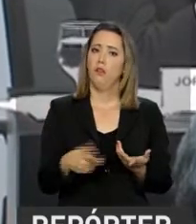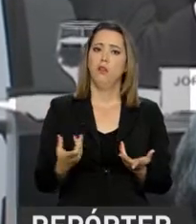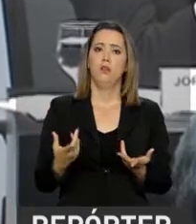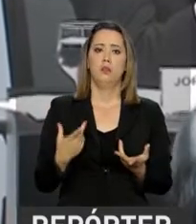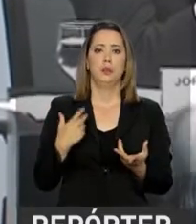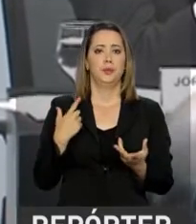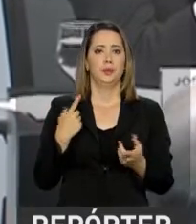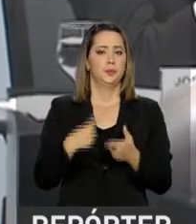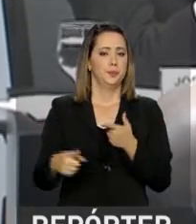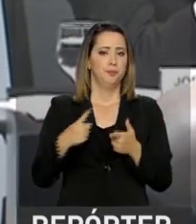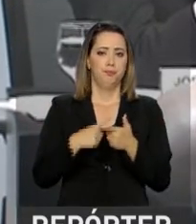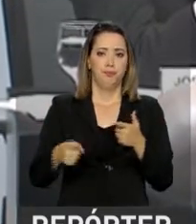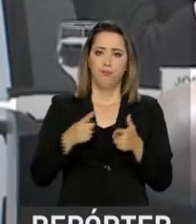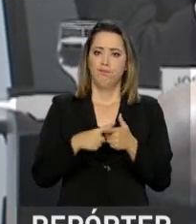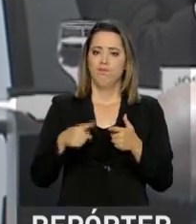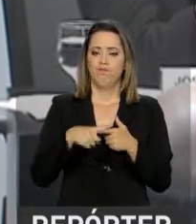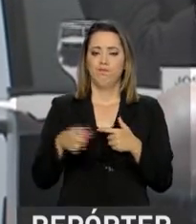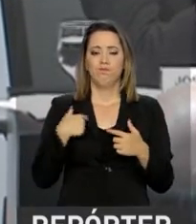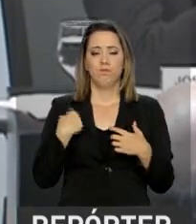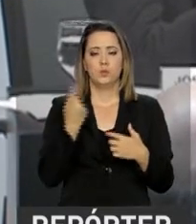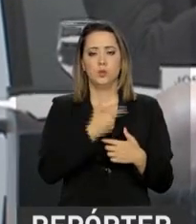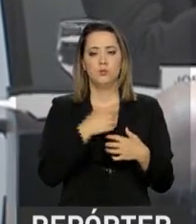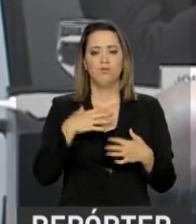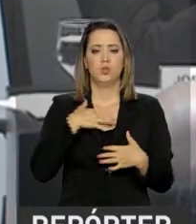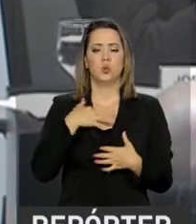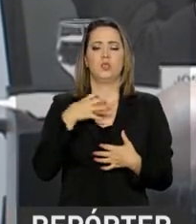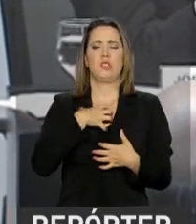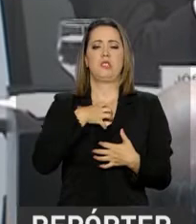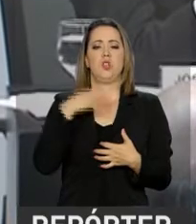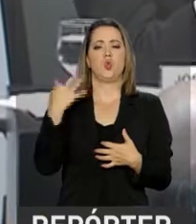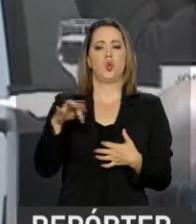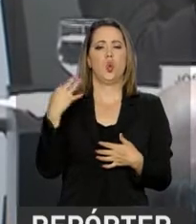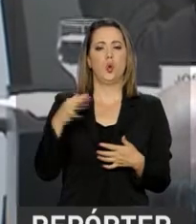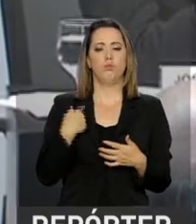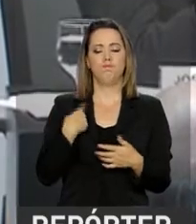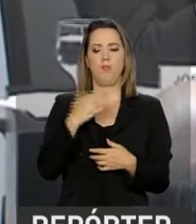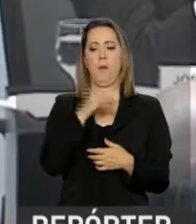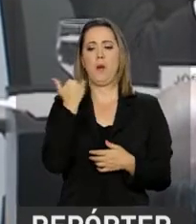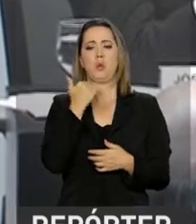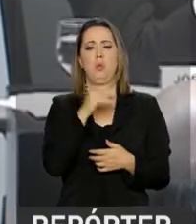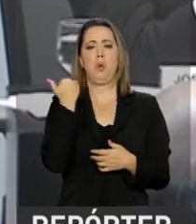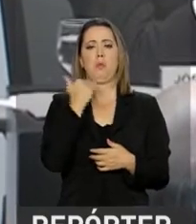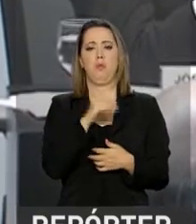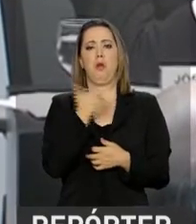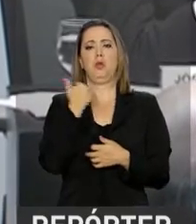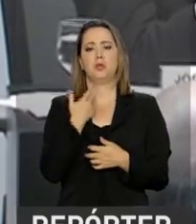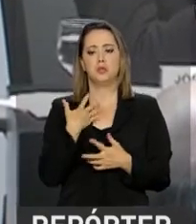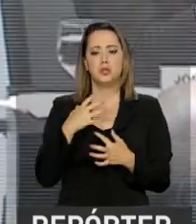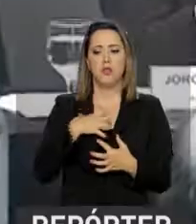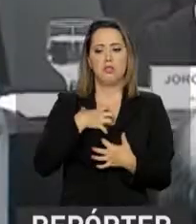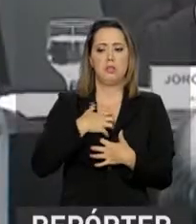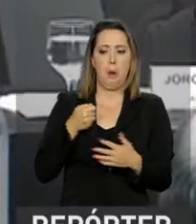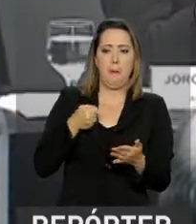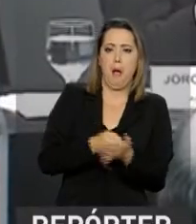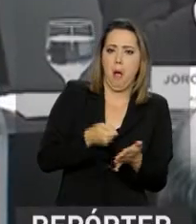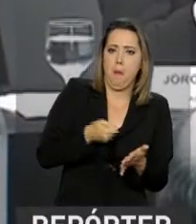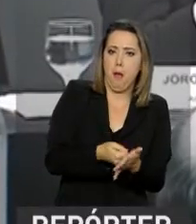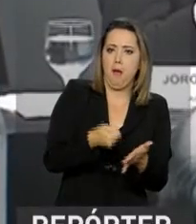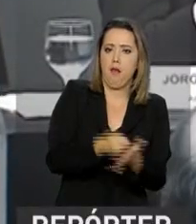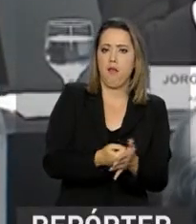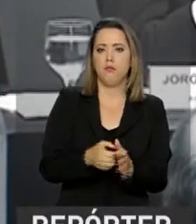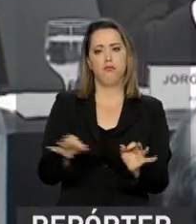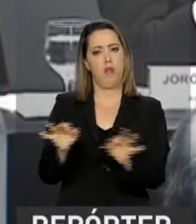é uma situação que nos causa uma grande dor. Estamos a ver os mortos, estamos a ver a repressão. Basta